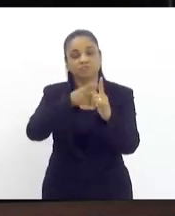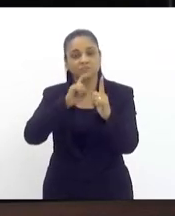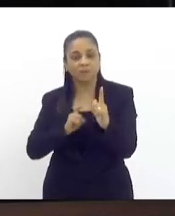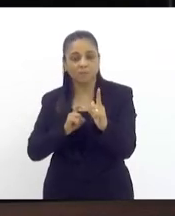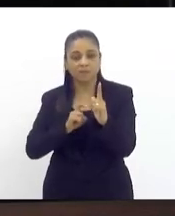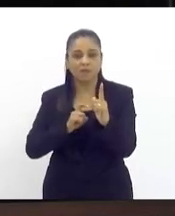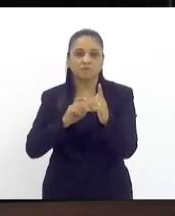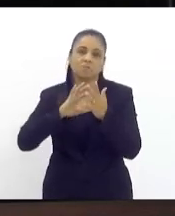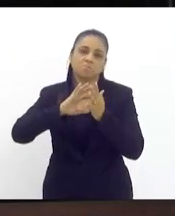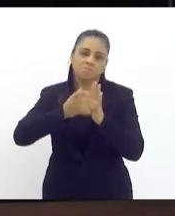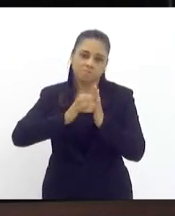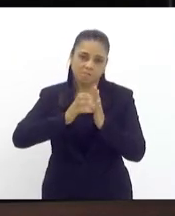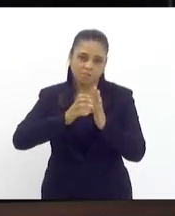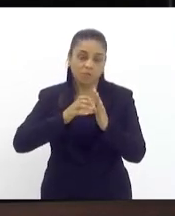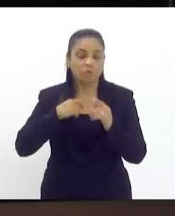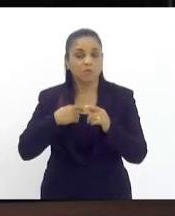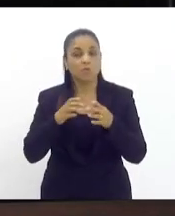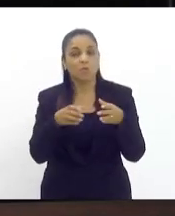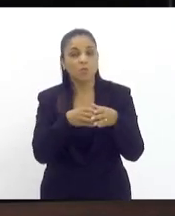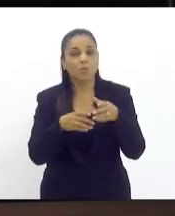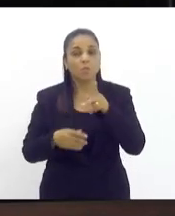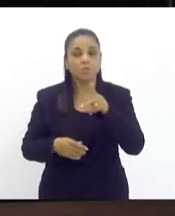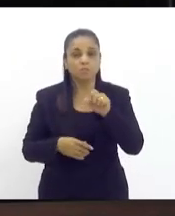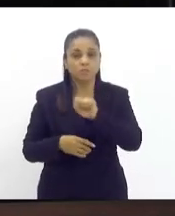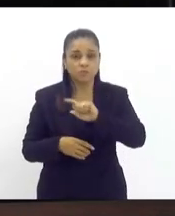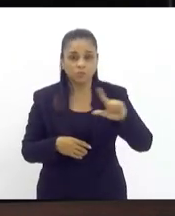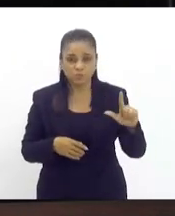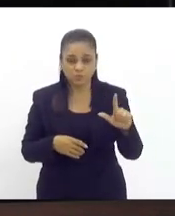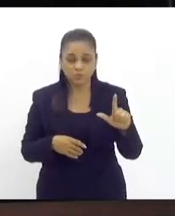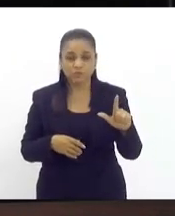mostra que nós do pessoal não